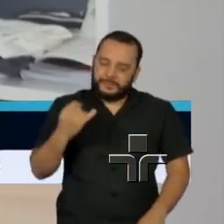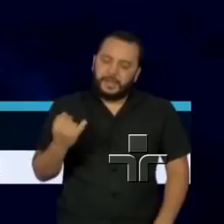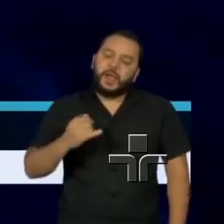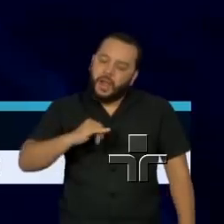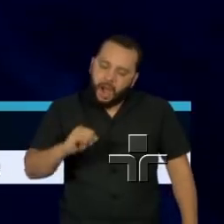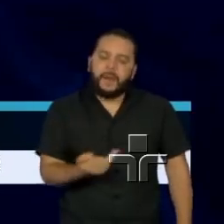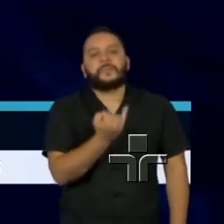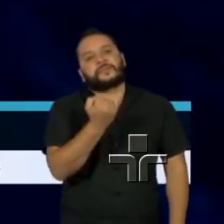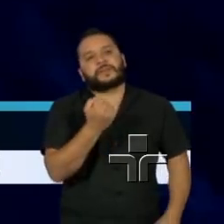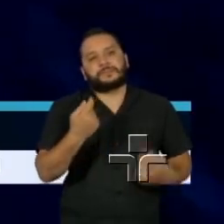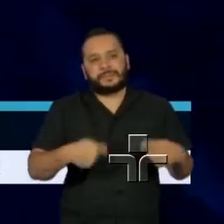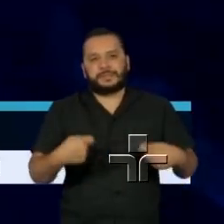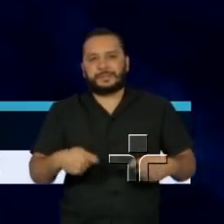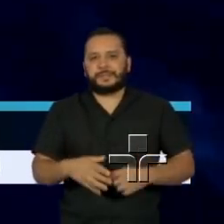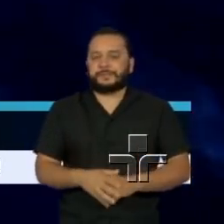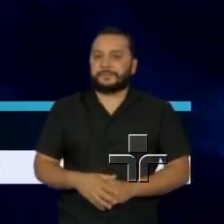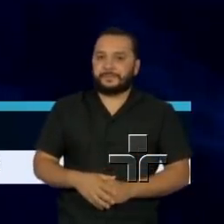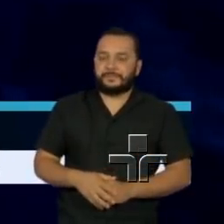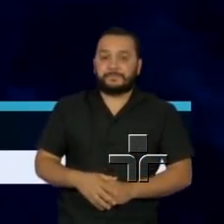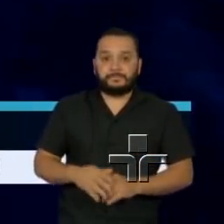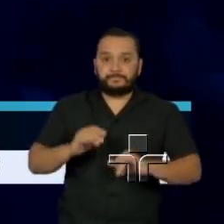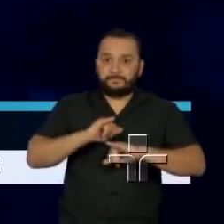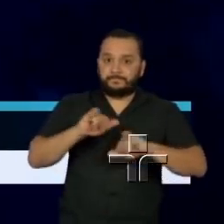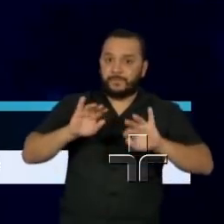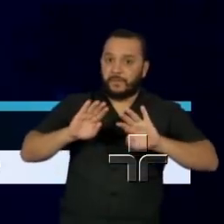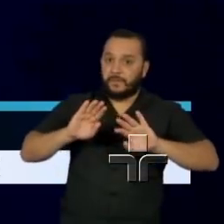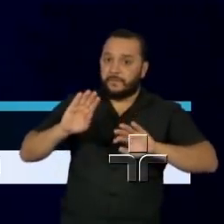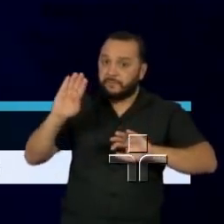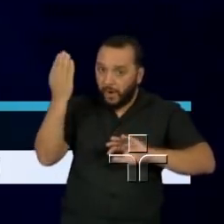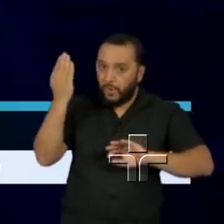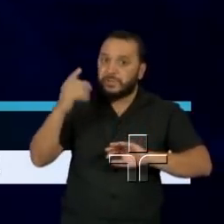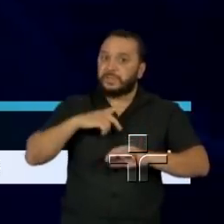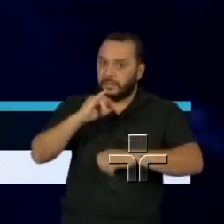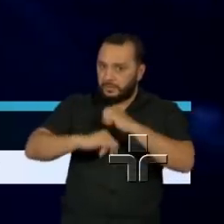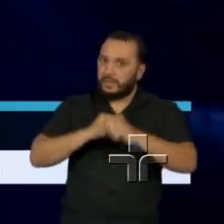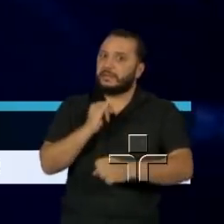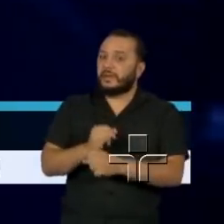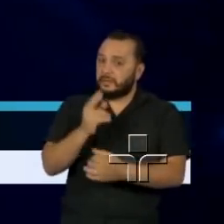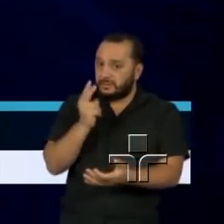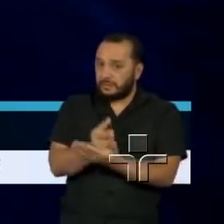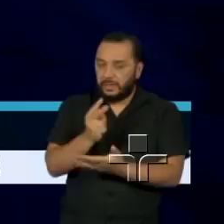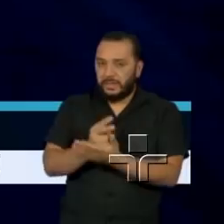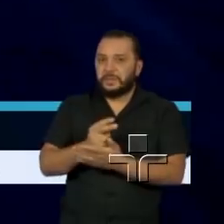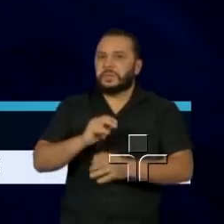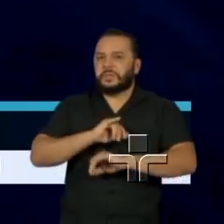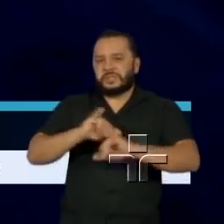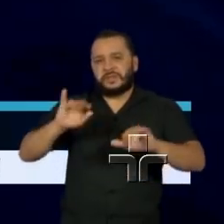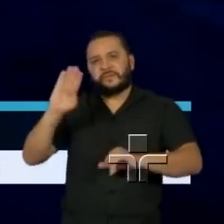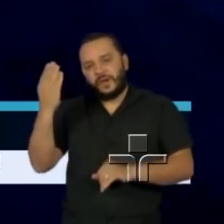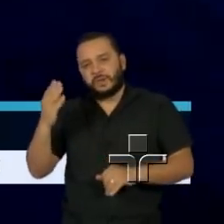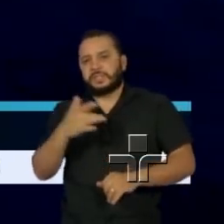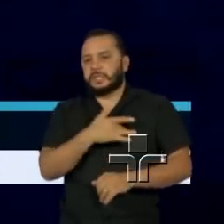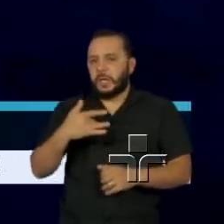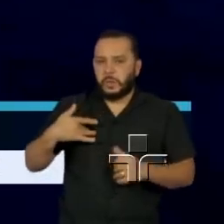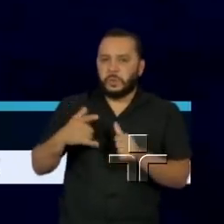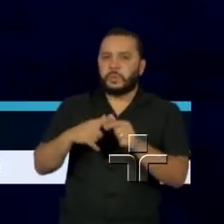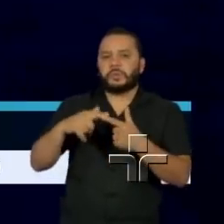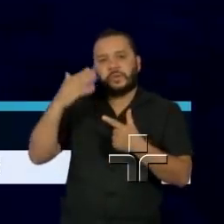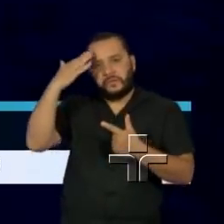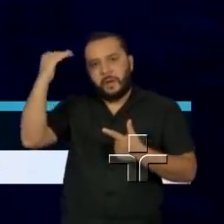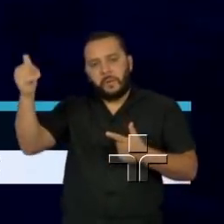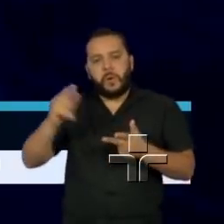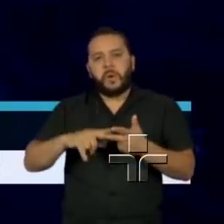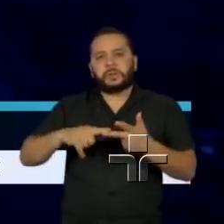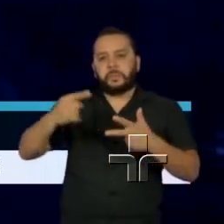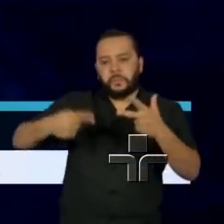aproveito. As fake news estão presentes na internet. Notícias falsas sobre saúde, famosos e política